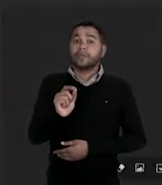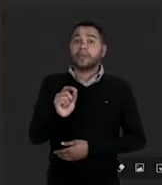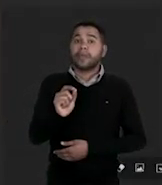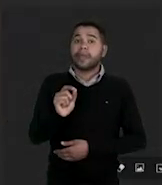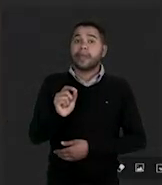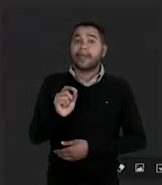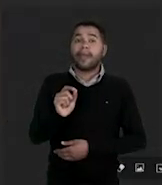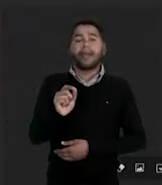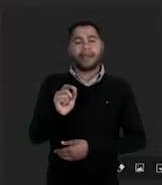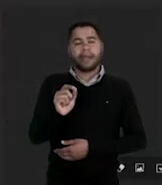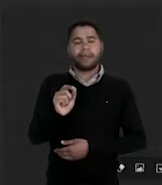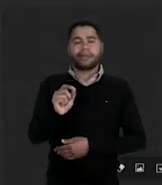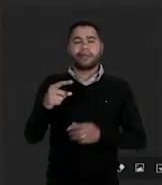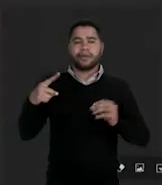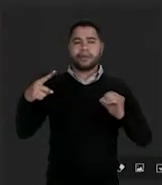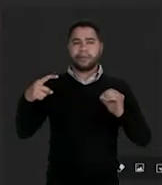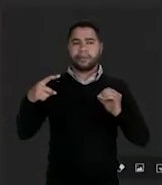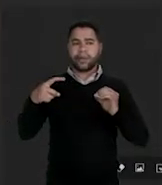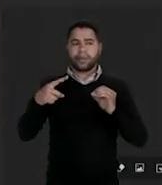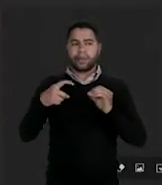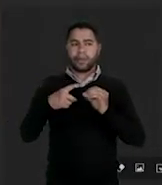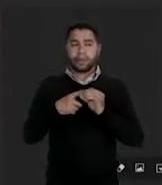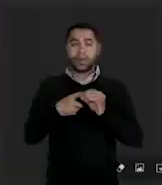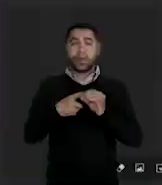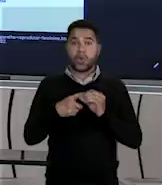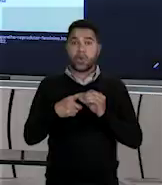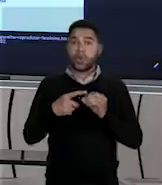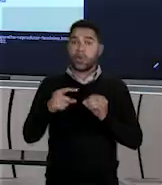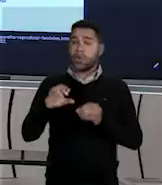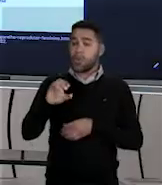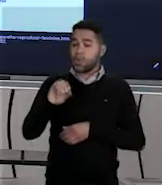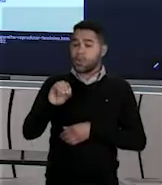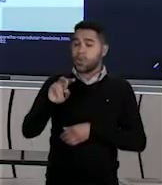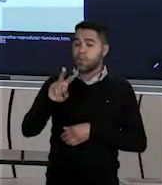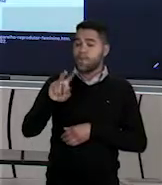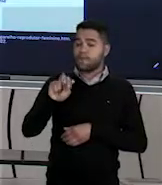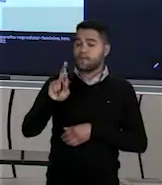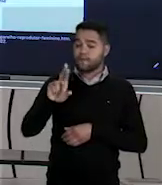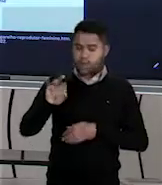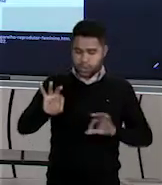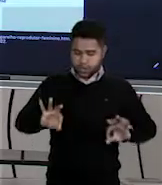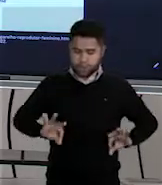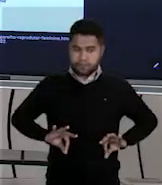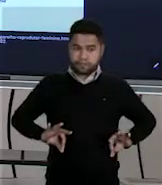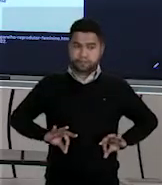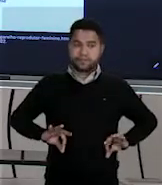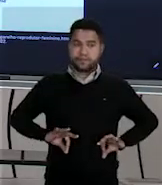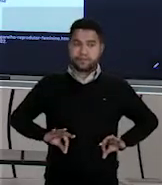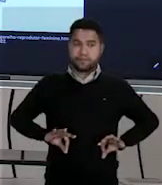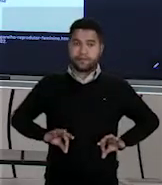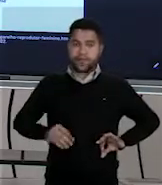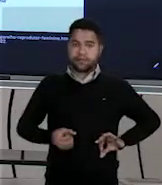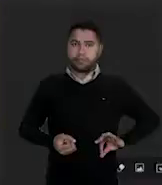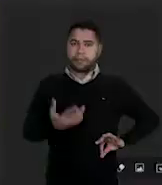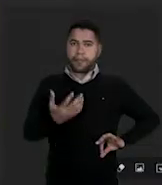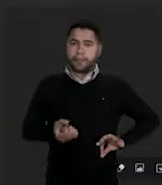O ovário é uma estrutura onde vai produzir os